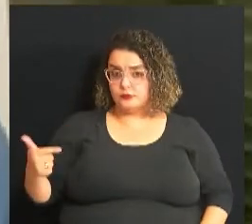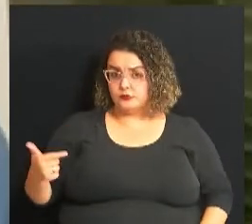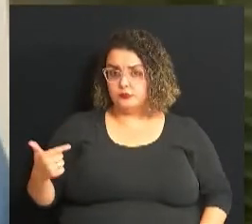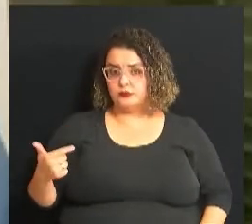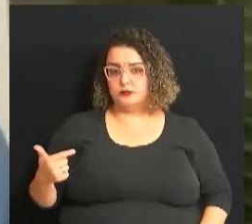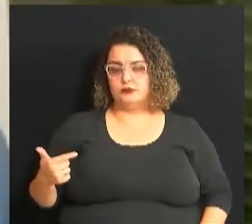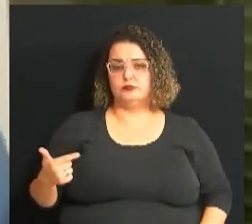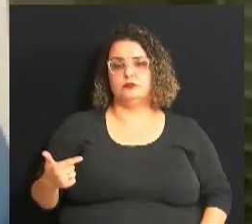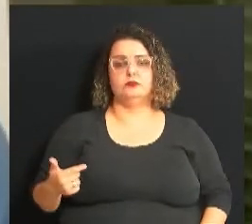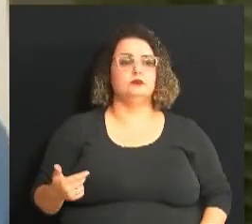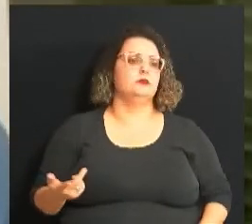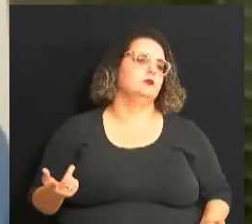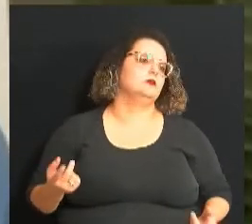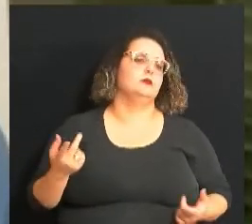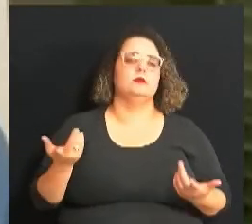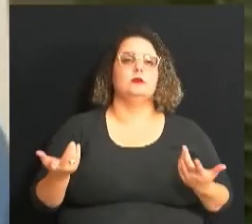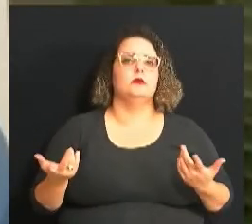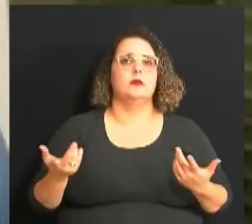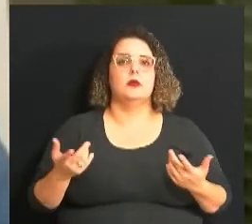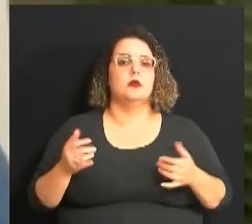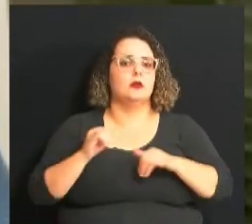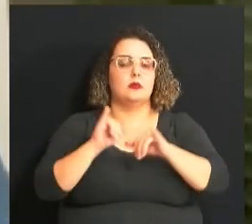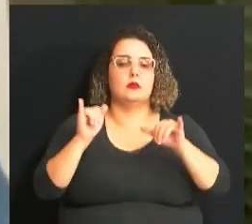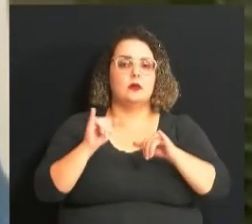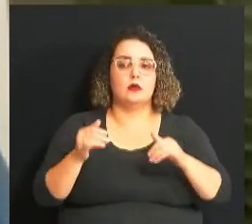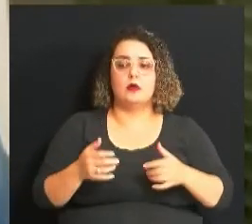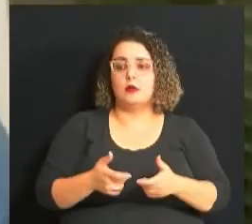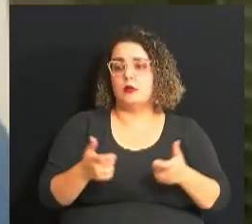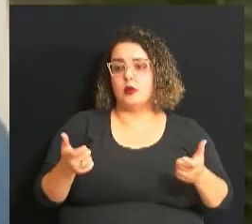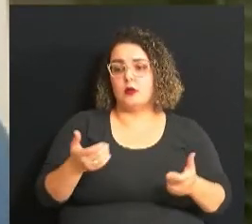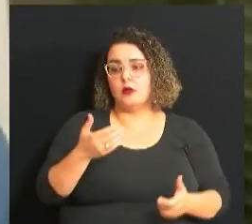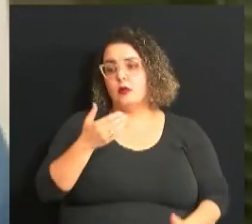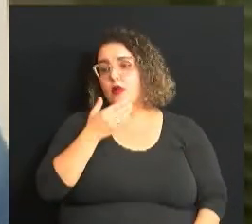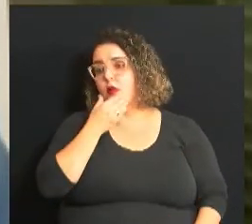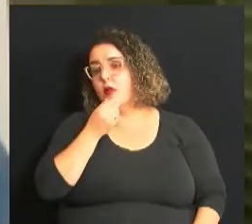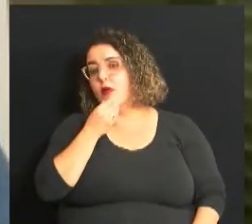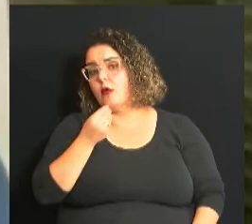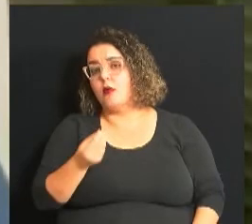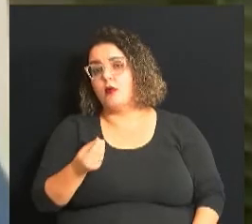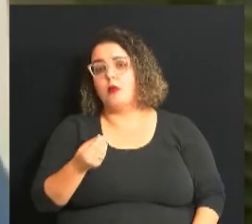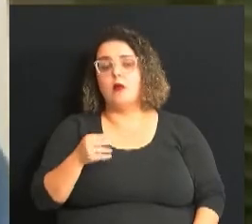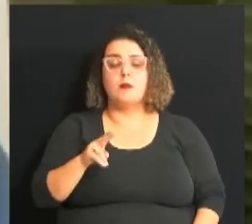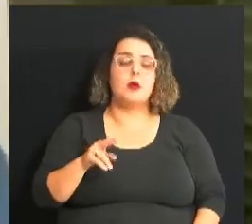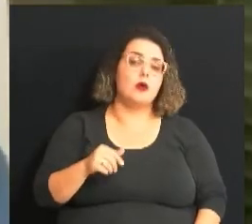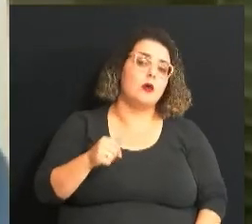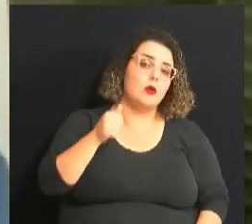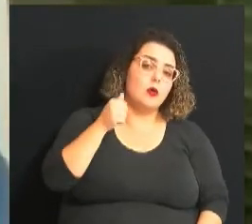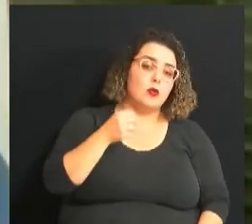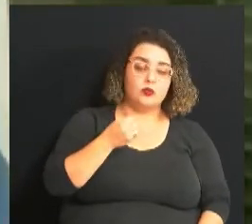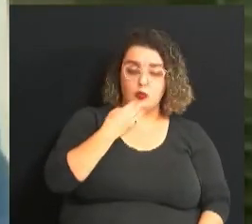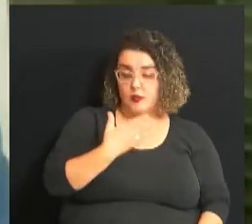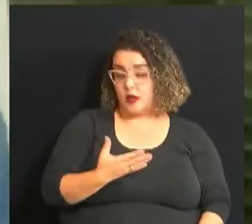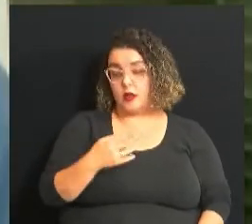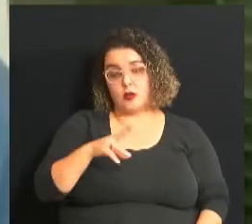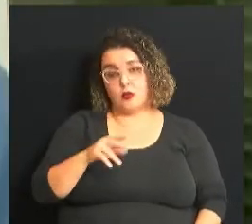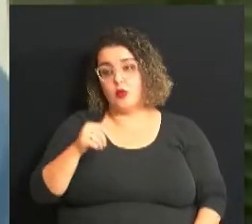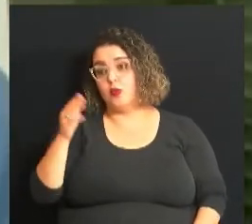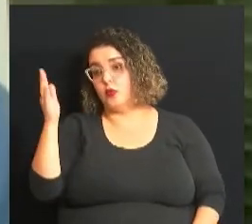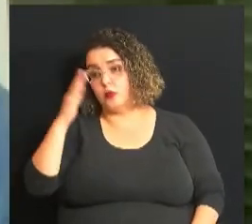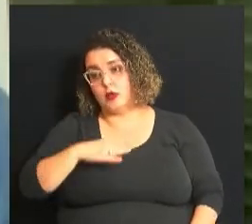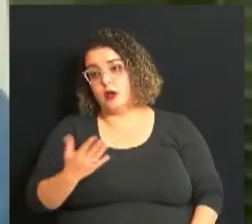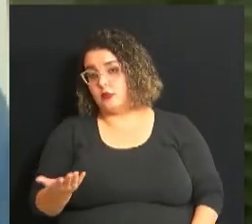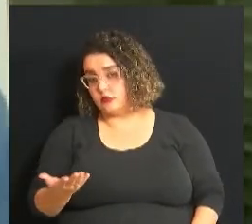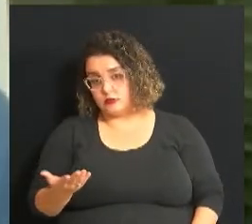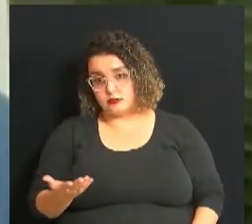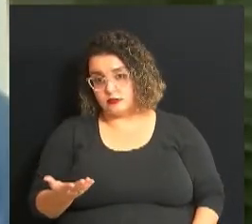políticas são feitas por lobbies, né? Ou lobby do bem ou lobby do mal. Ou o indivíduo faz um lobby porque ele quer ganhar dinheiro, ter vantagem, ou ele faz um